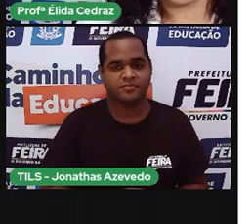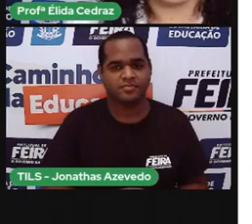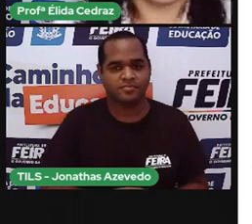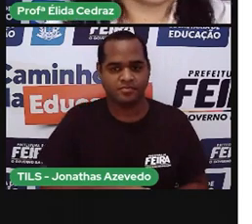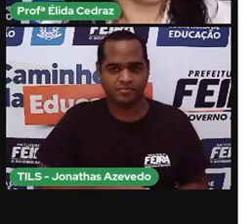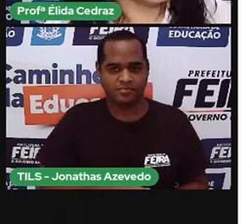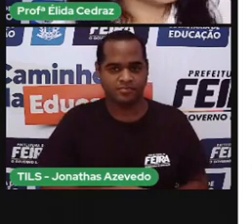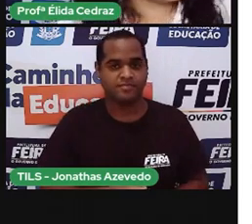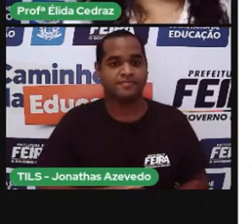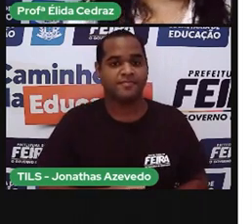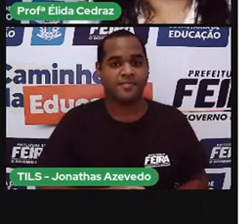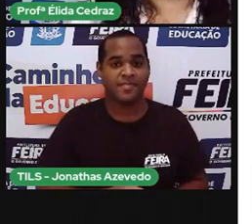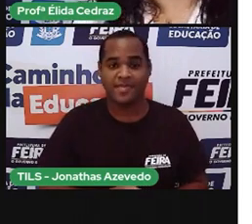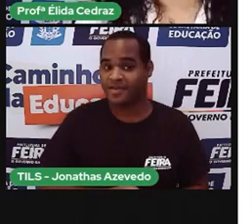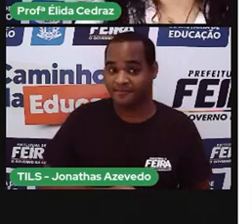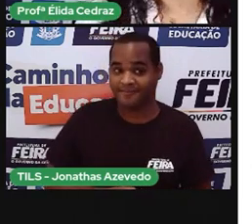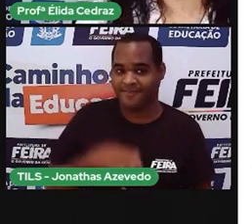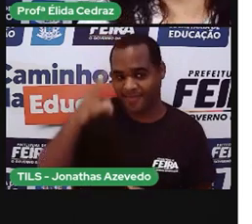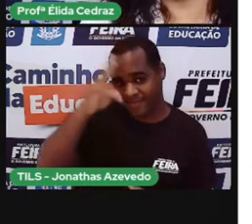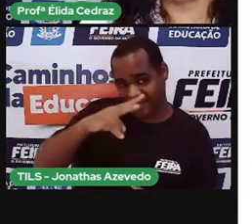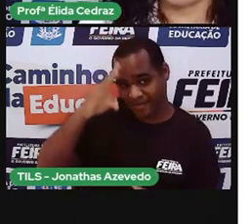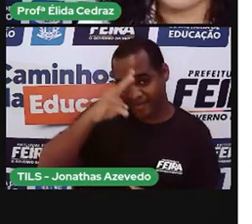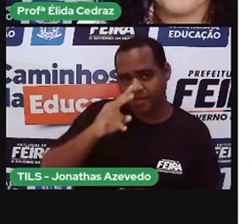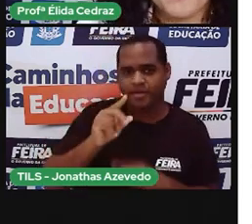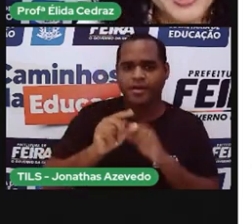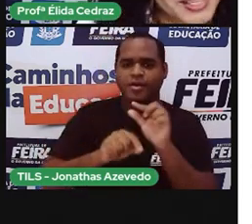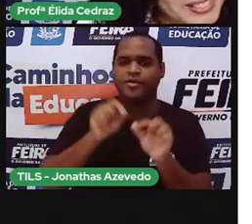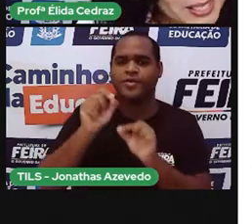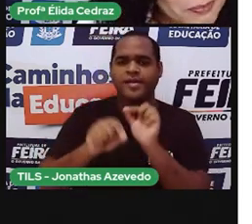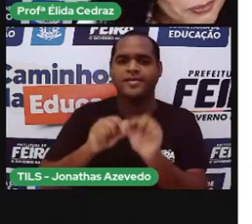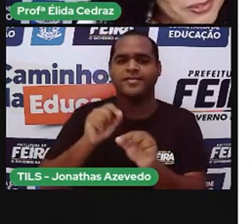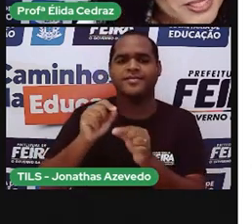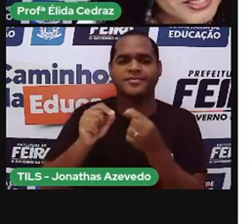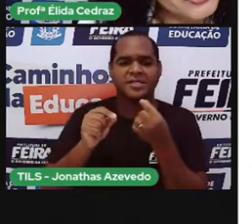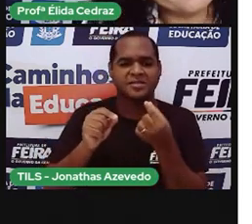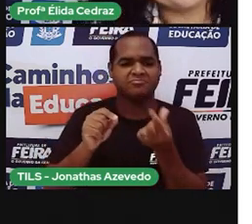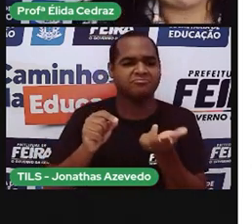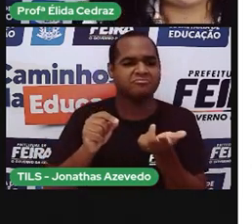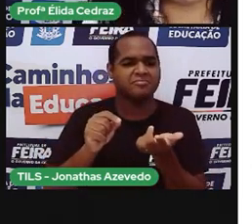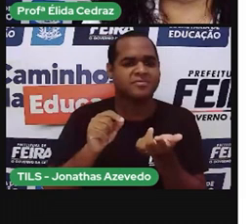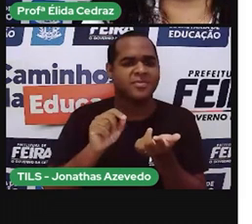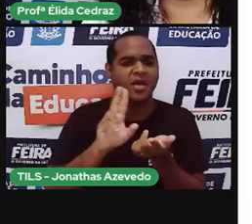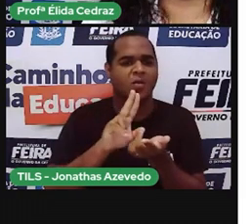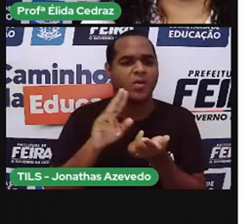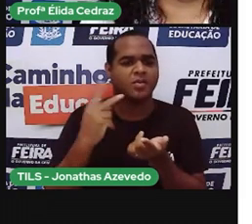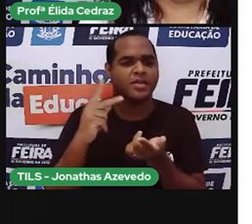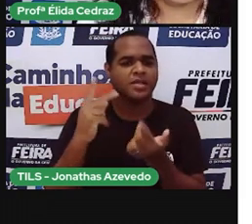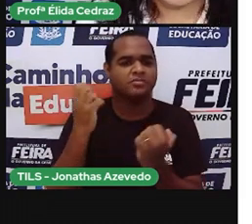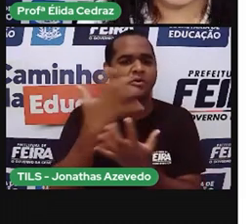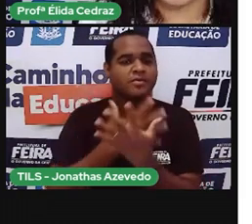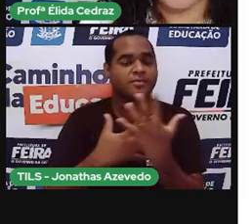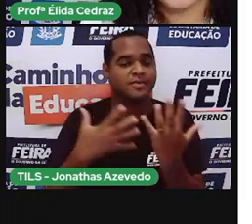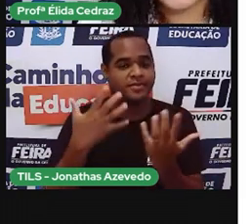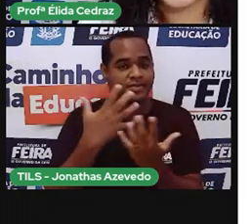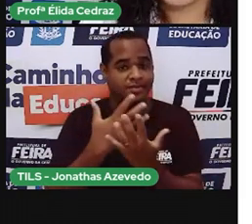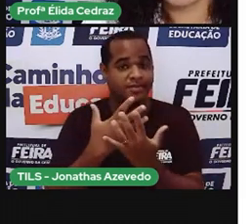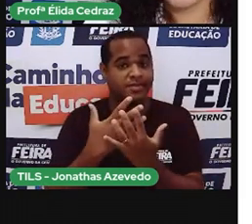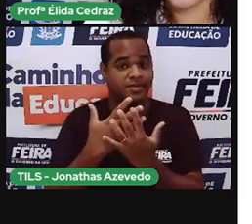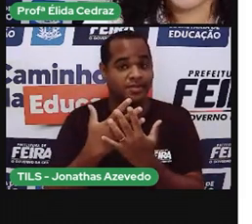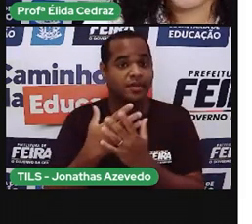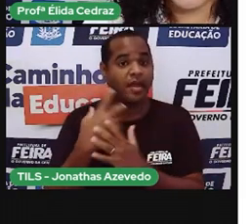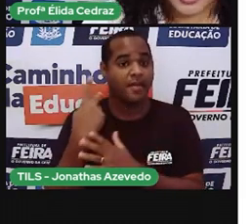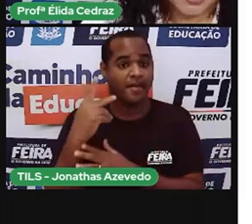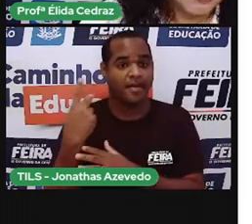E aí agora, você lembrou? Sabe o nome dessa música? O nome dessa música é A Loja